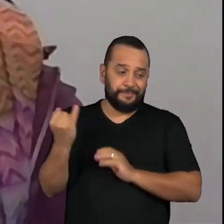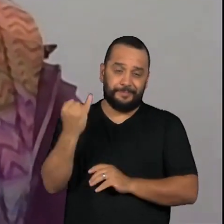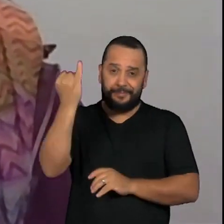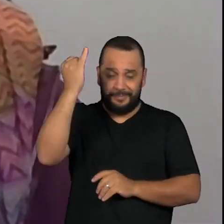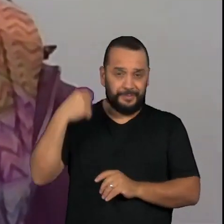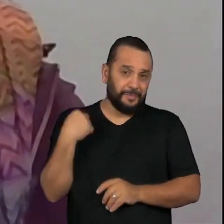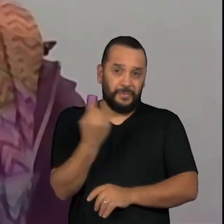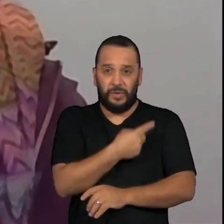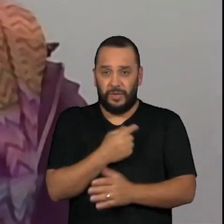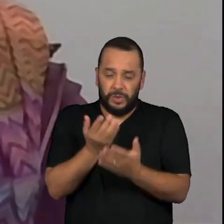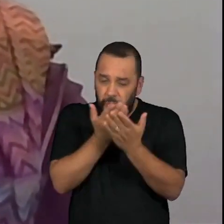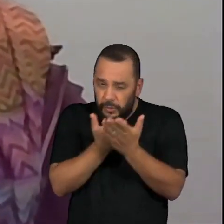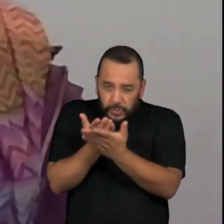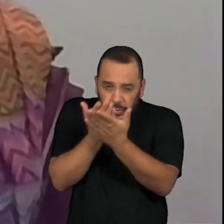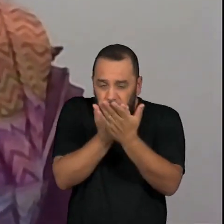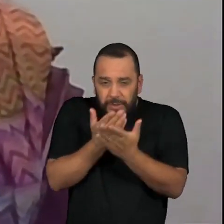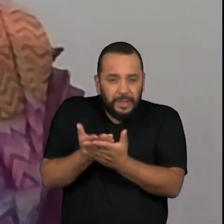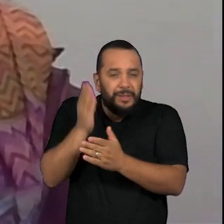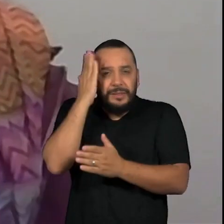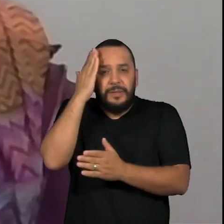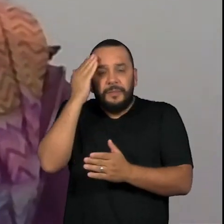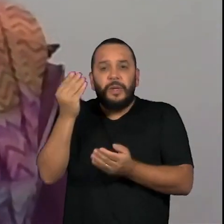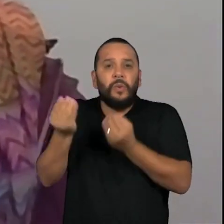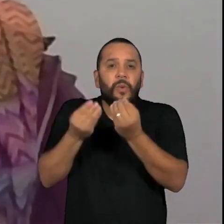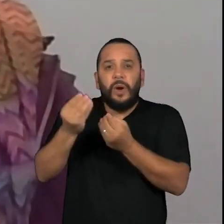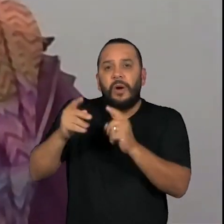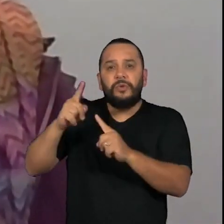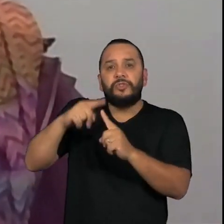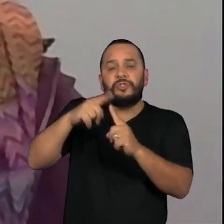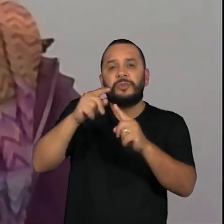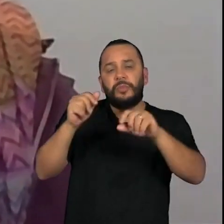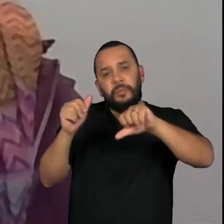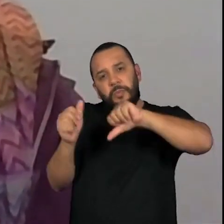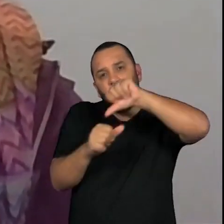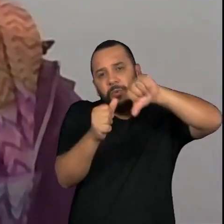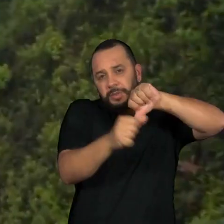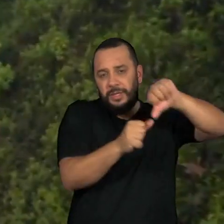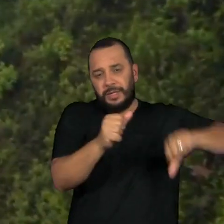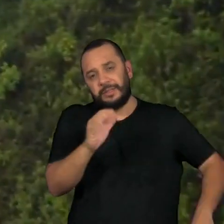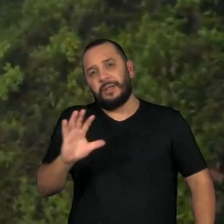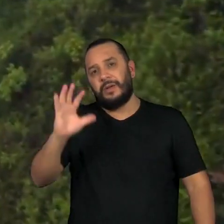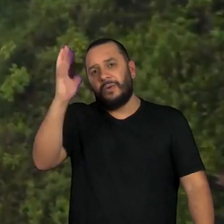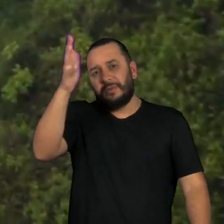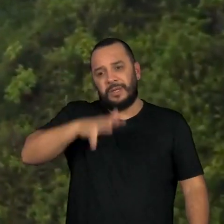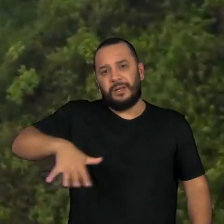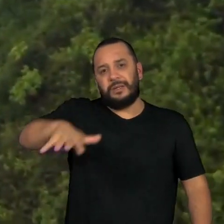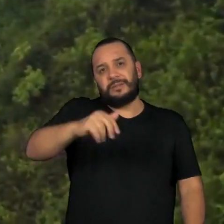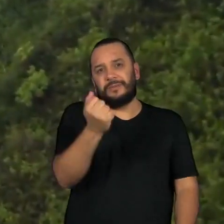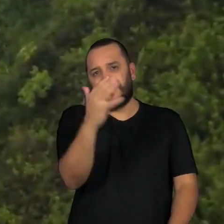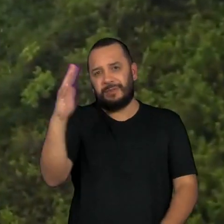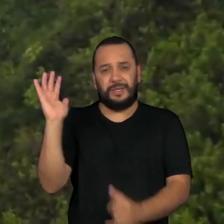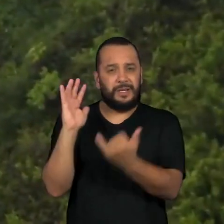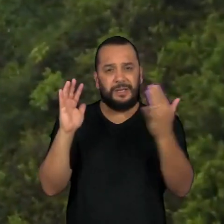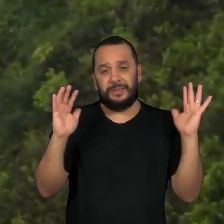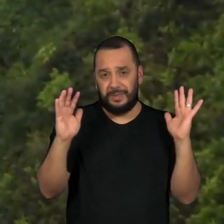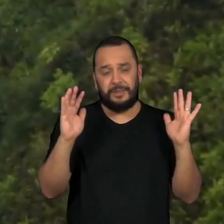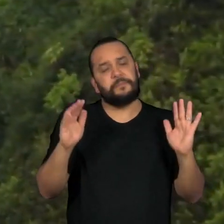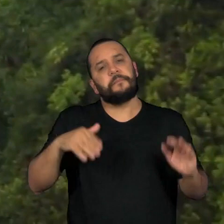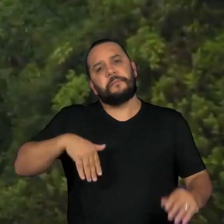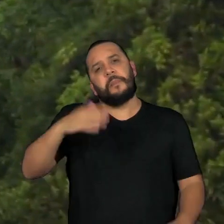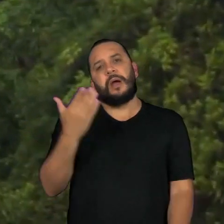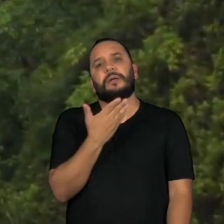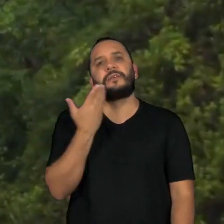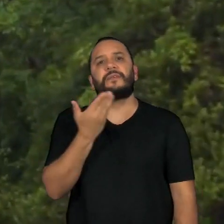gente souber sobre que tipo de transformação a floresta está passando, mais fácil é